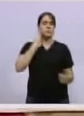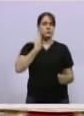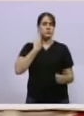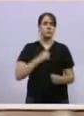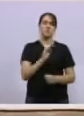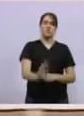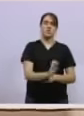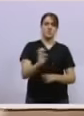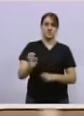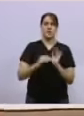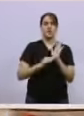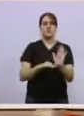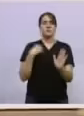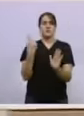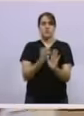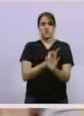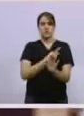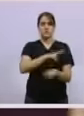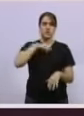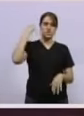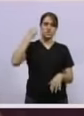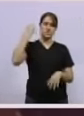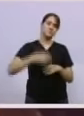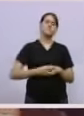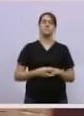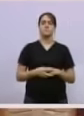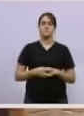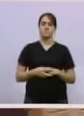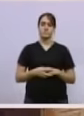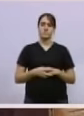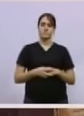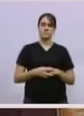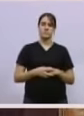gente supere a religião da obrigação, essa que a segunda leitura nos fala.